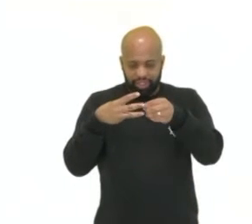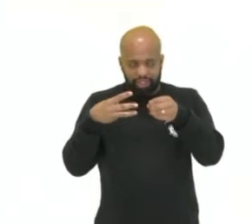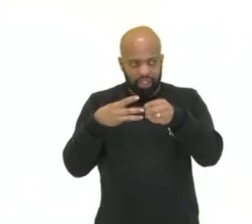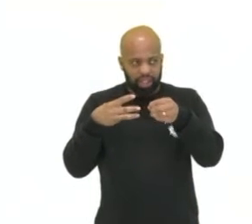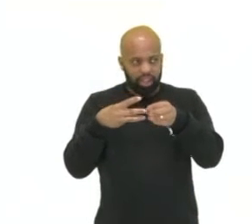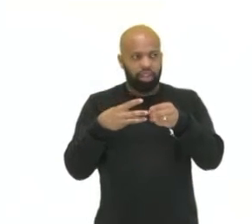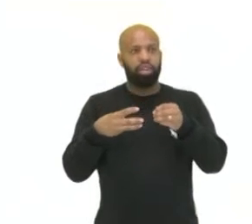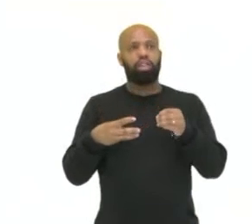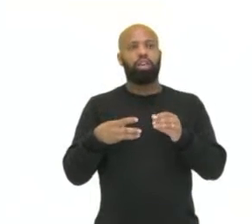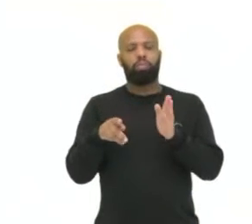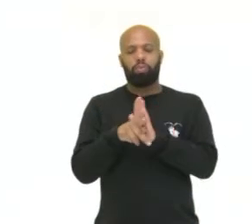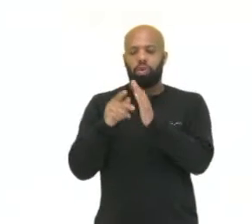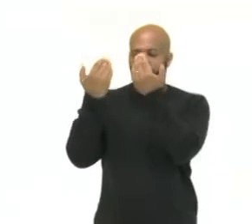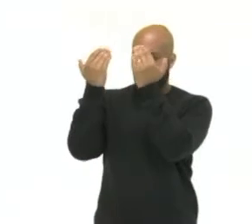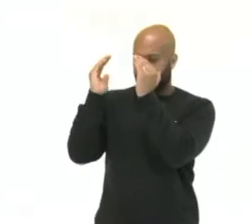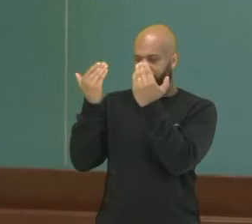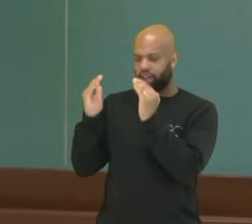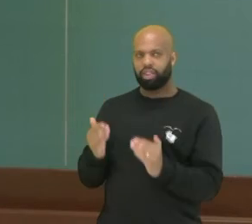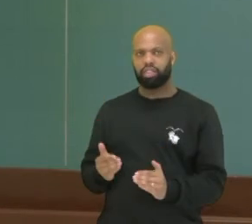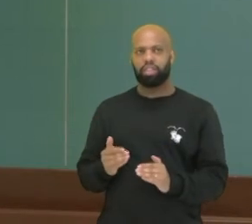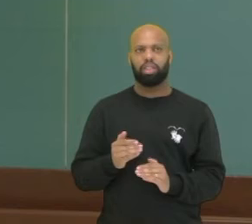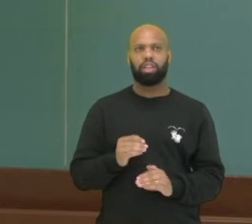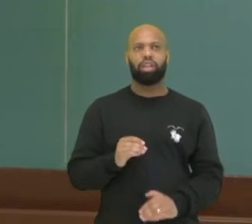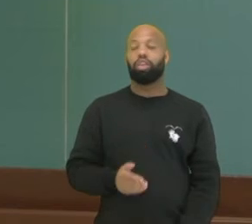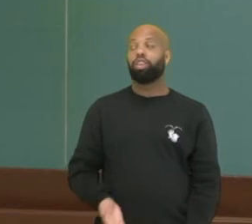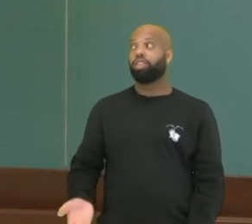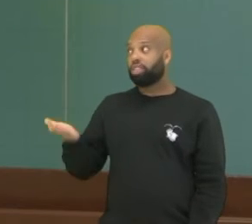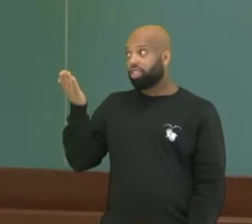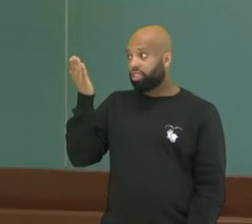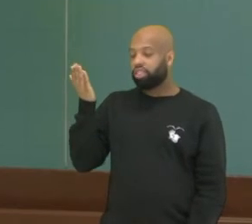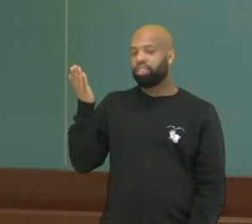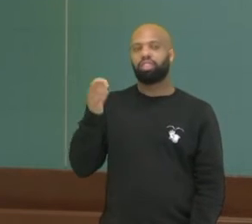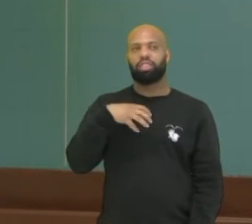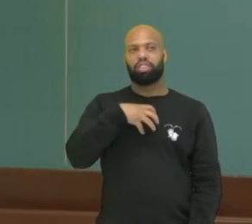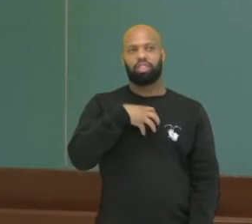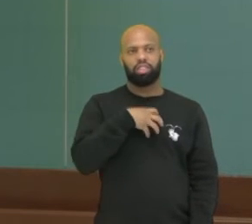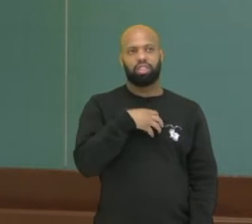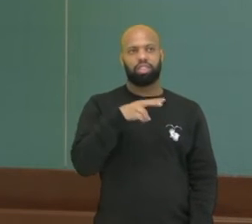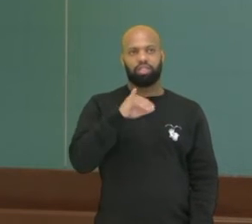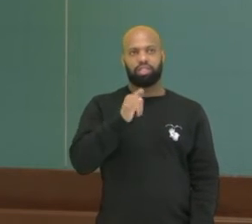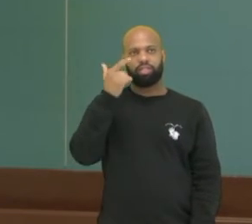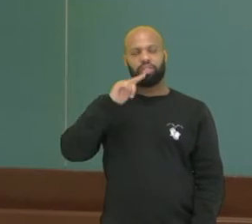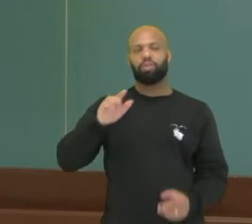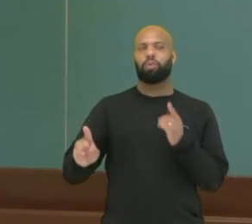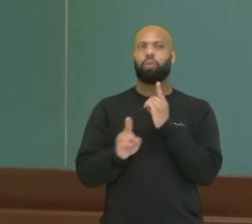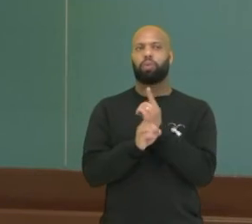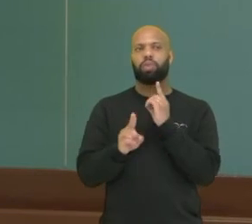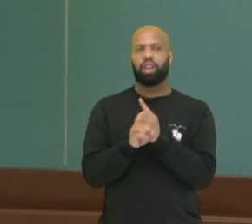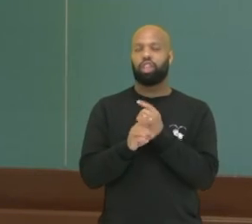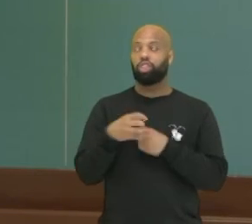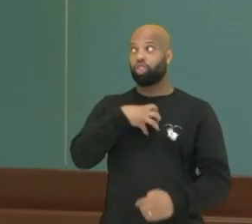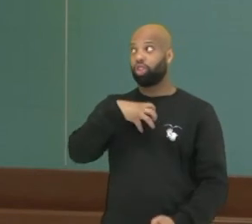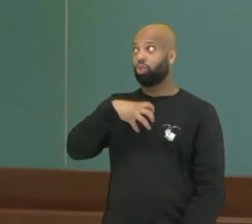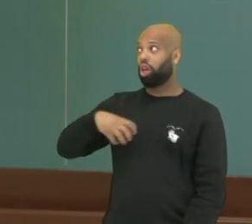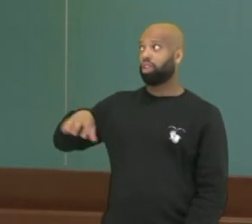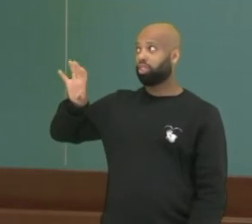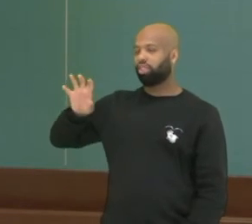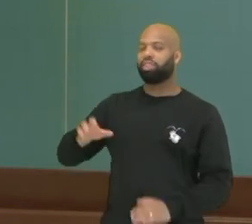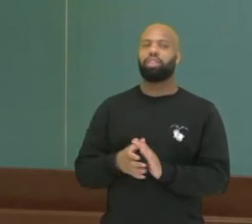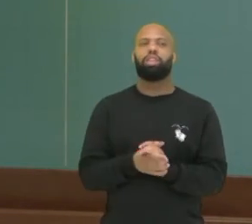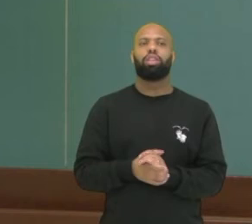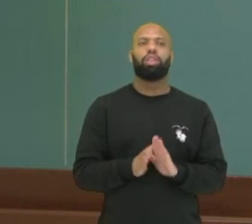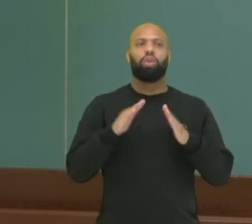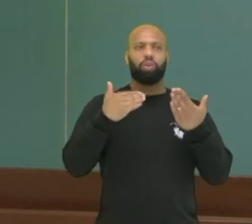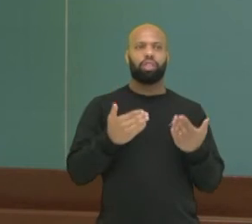célula para ser analisada, é dessa forma que nós vamos encontrar esse amaranhado aqui. E